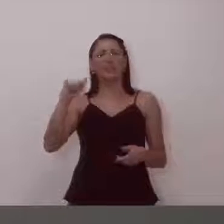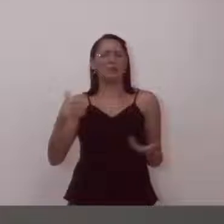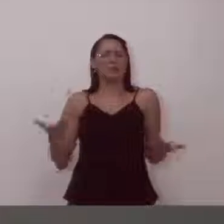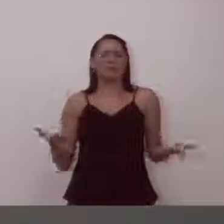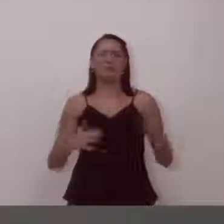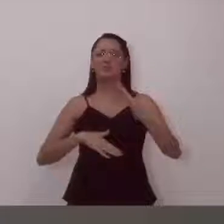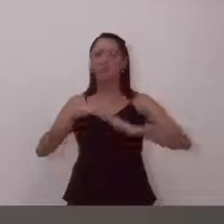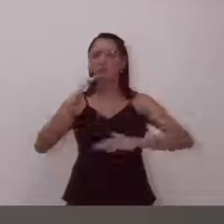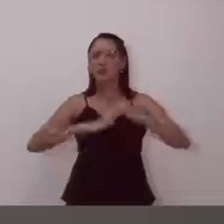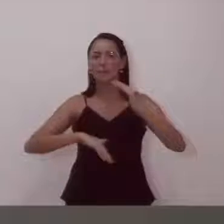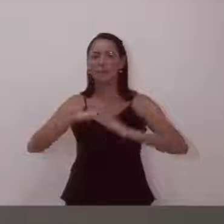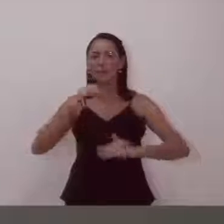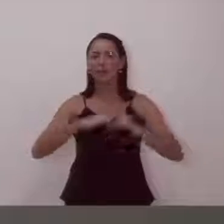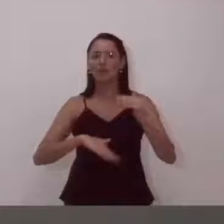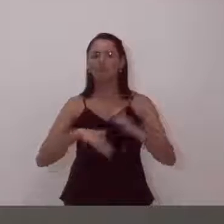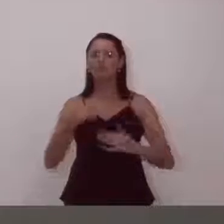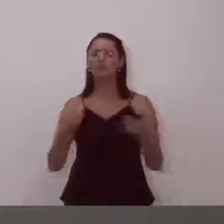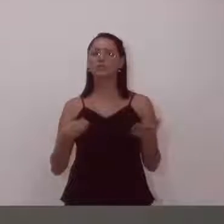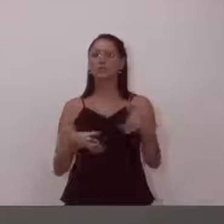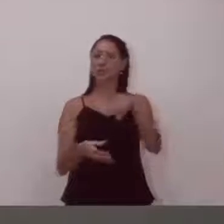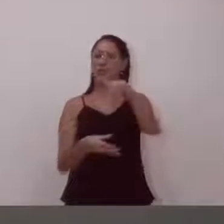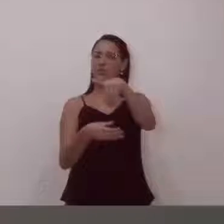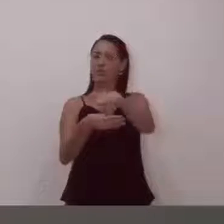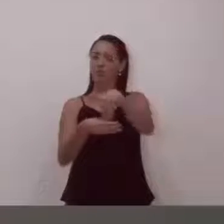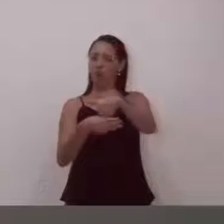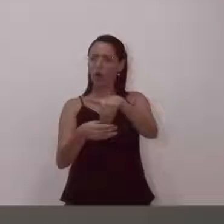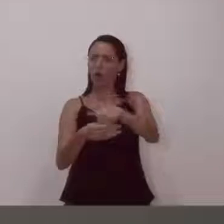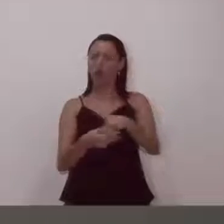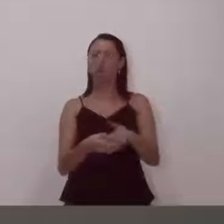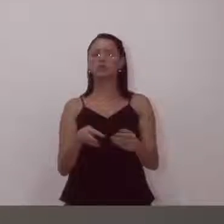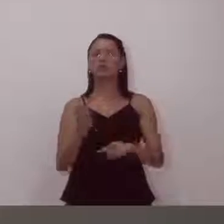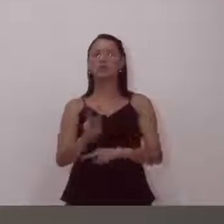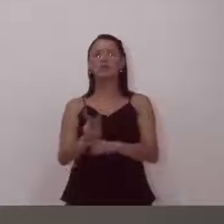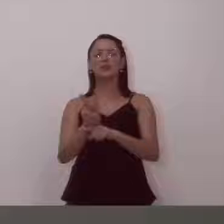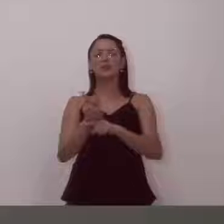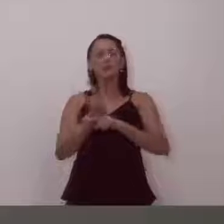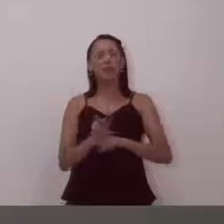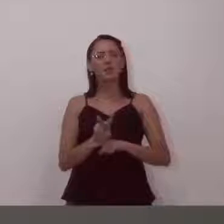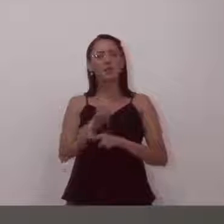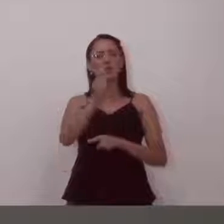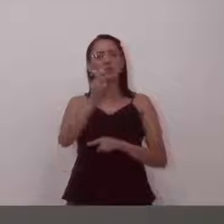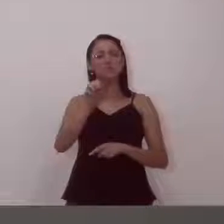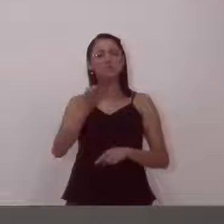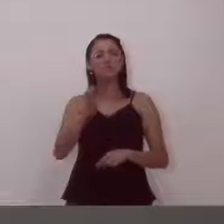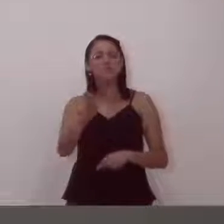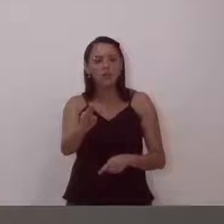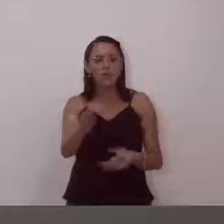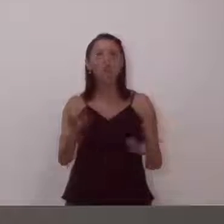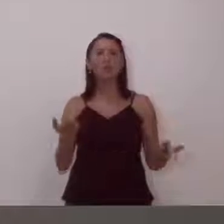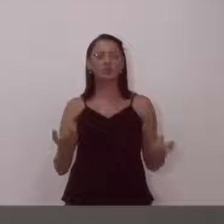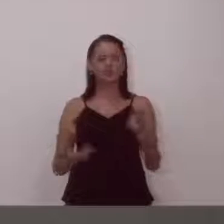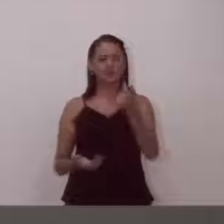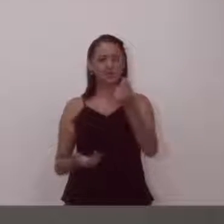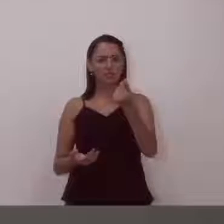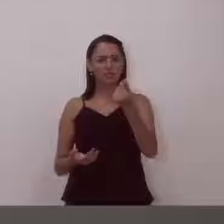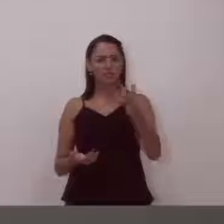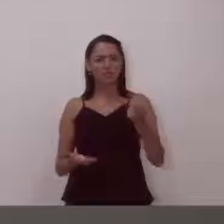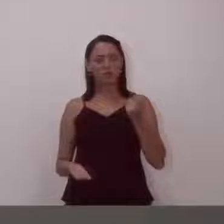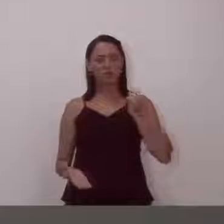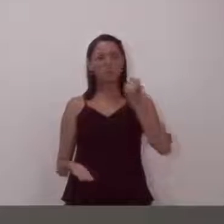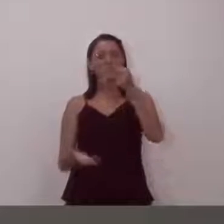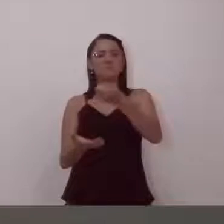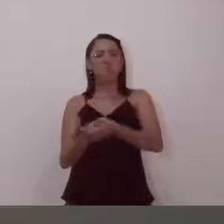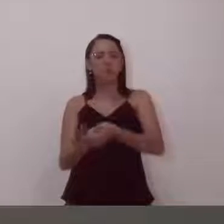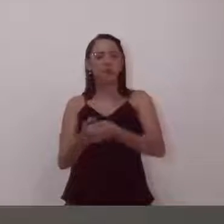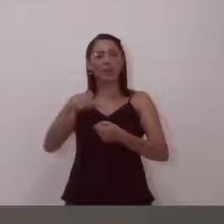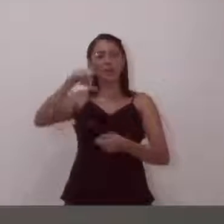prática? A gente, de novo, vai estar votando o empréstimo de 5 milhões, possivelmente 5 milhões, para pagar